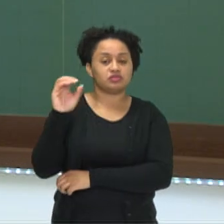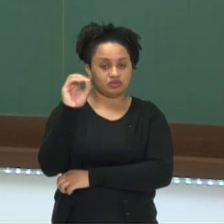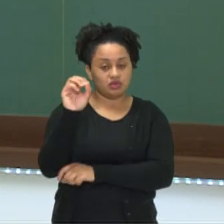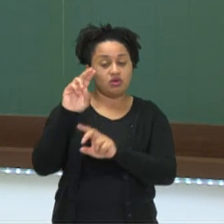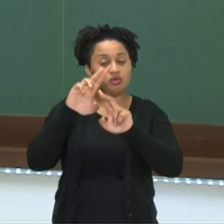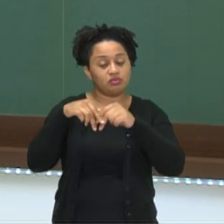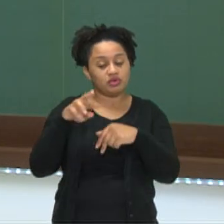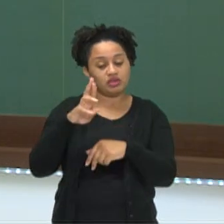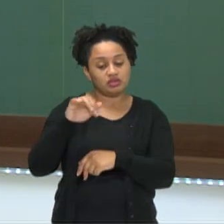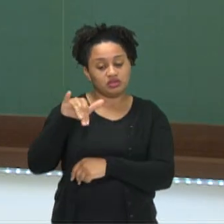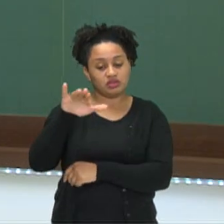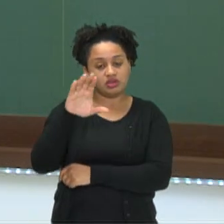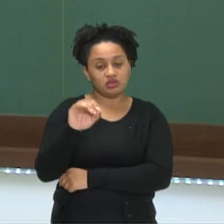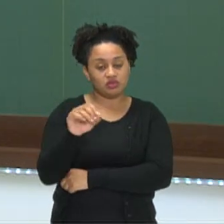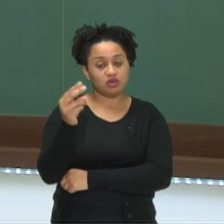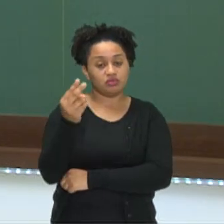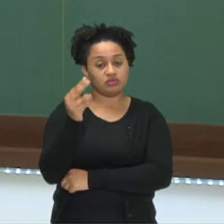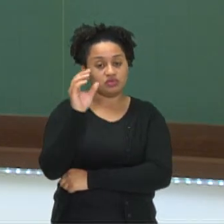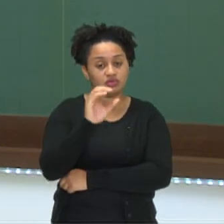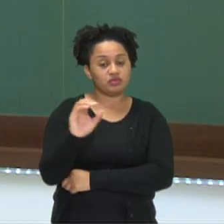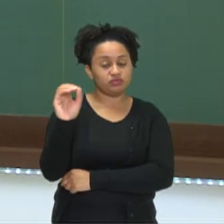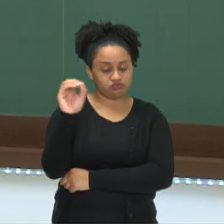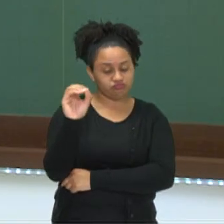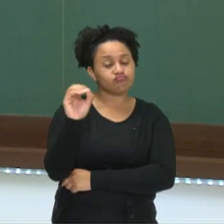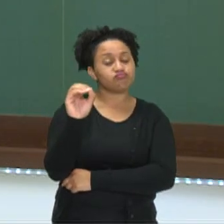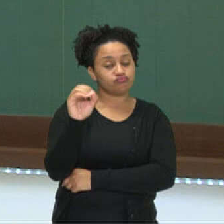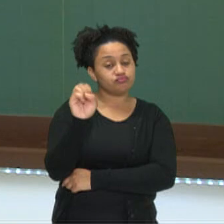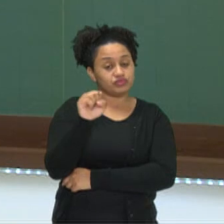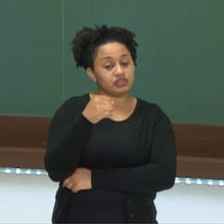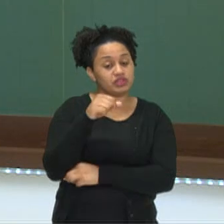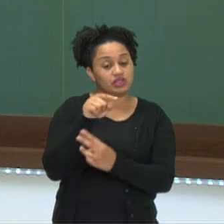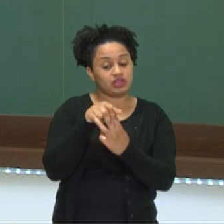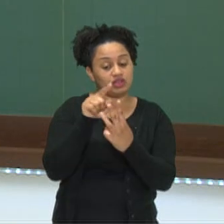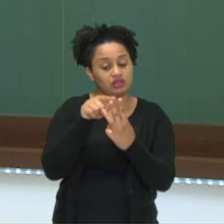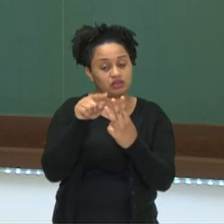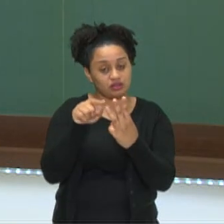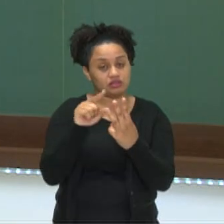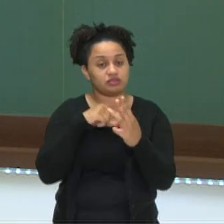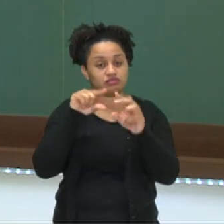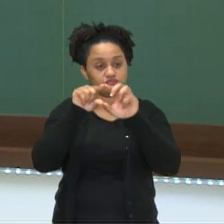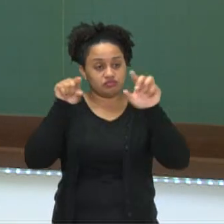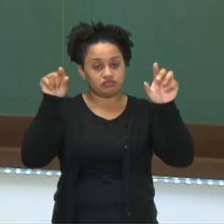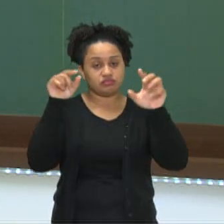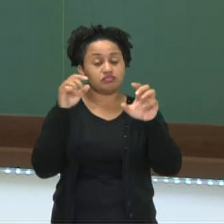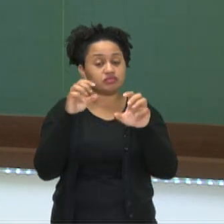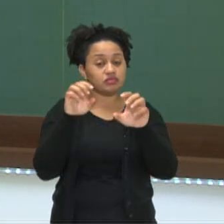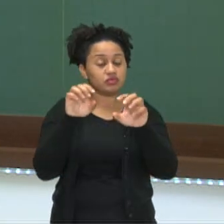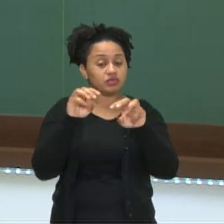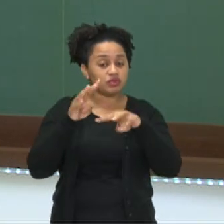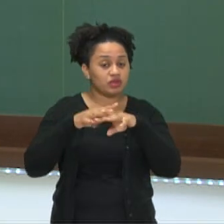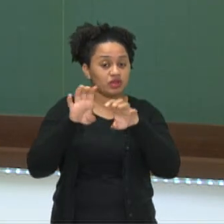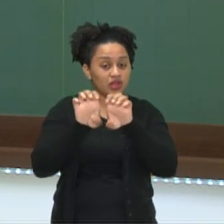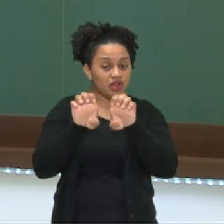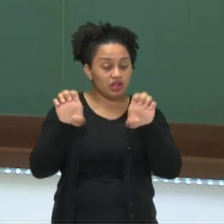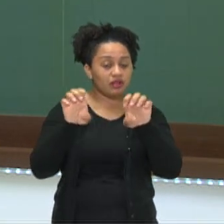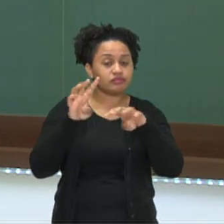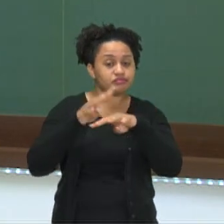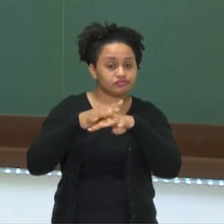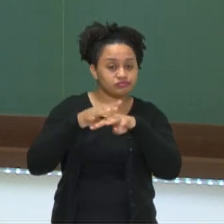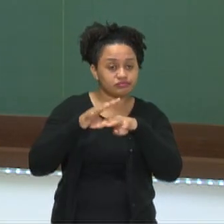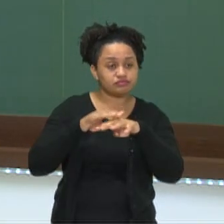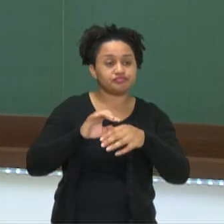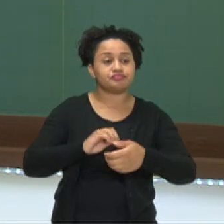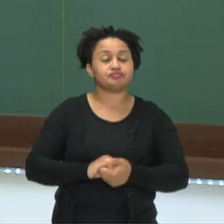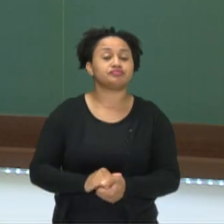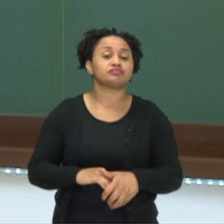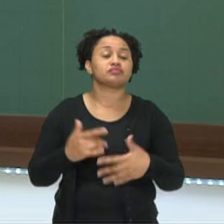um trinômio do segundo grau, 3 termos, dentro de uma equação, ok? Então, nós vamos resolver a equação. Então, precisamos,